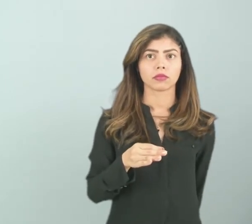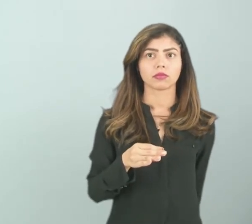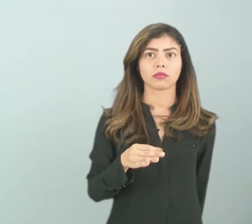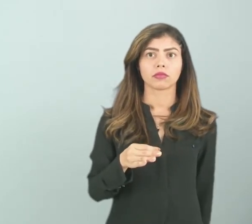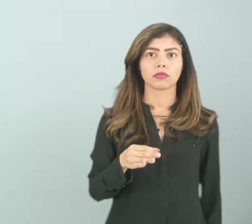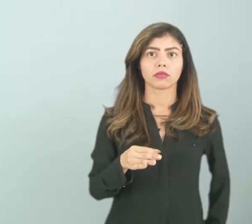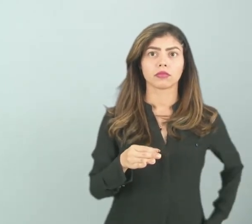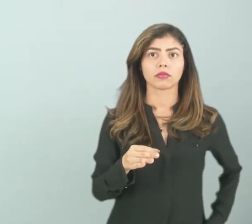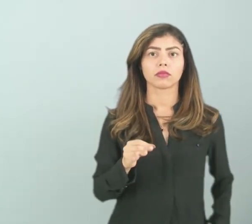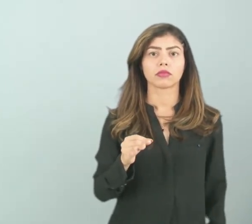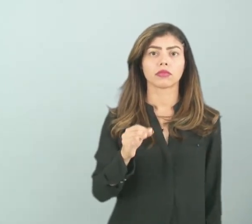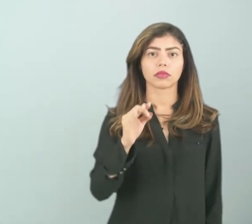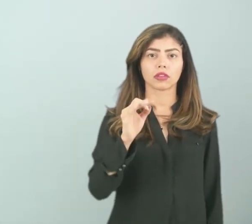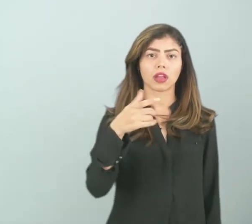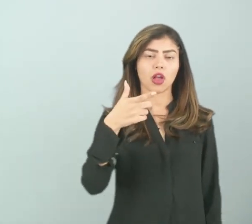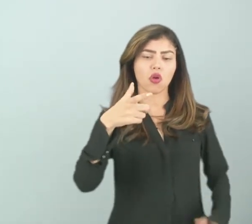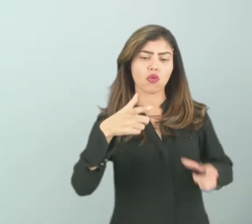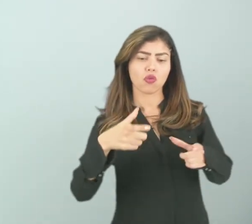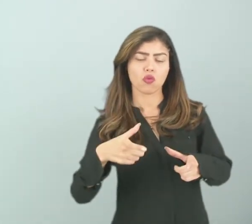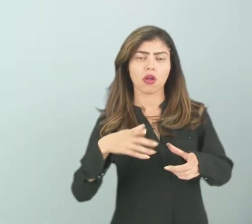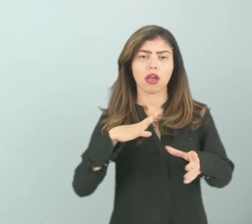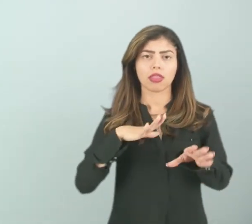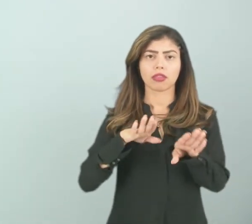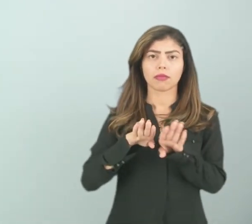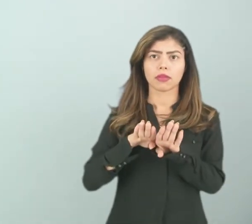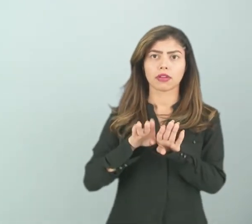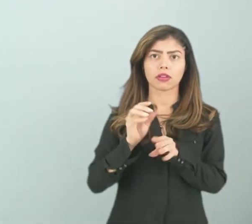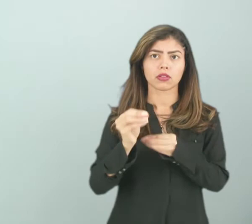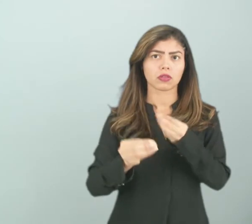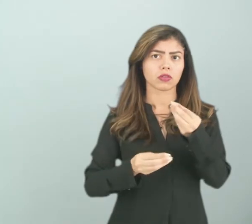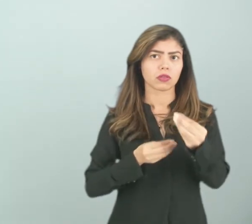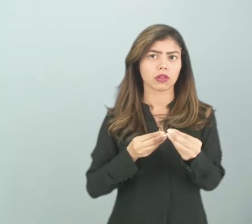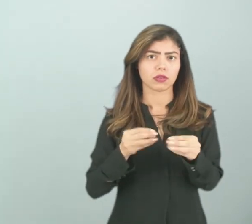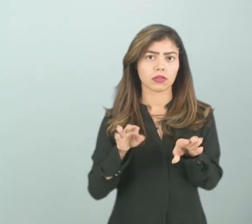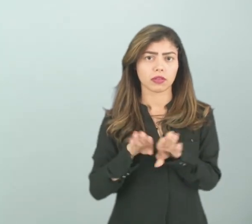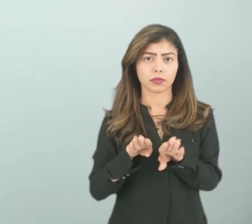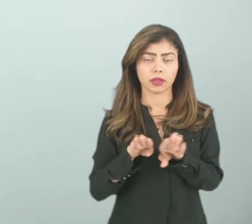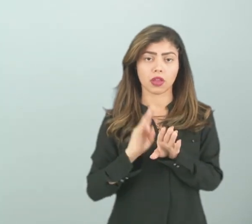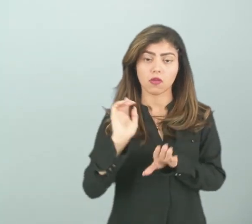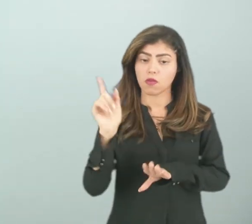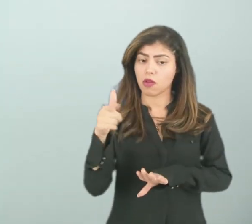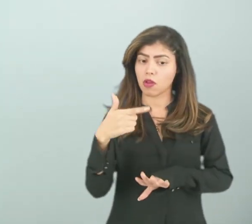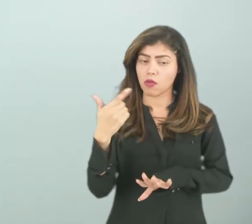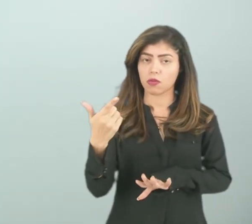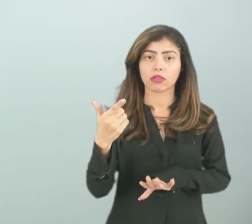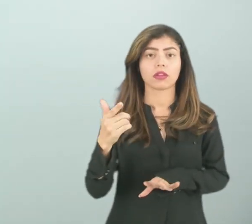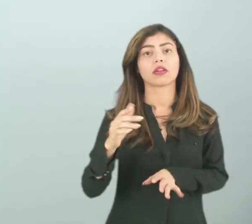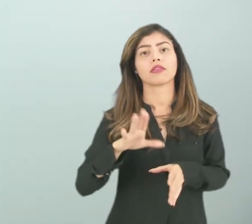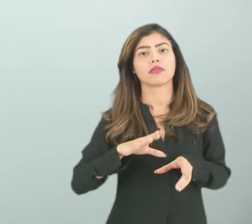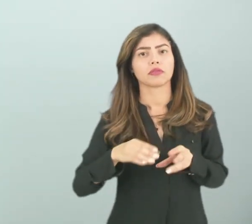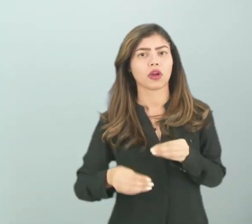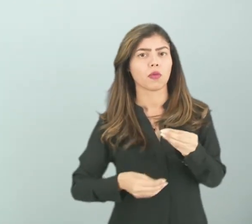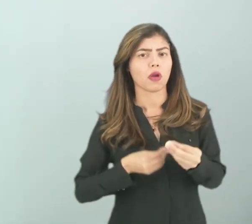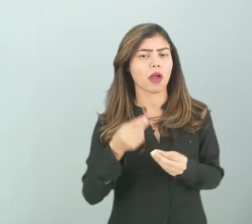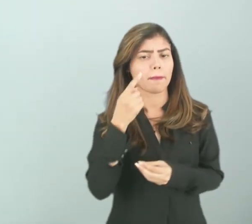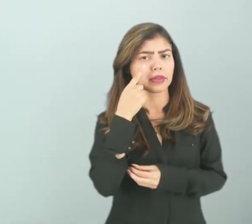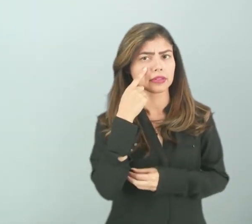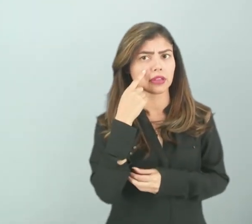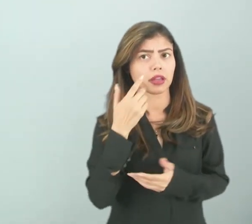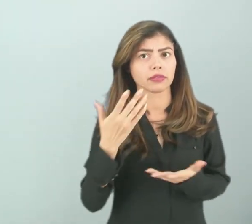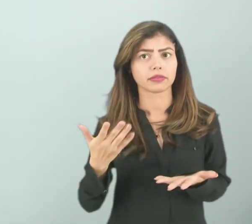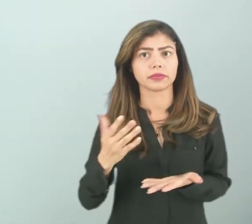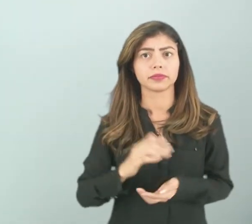né, maneira de nos localizarmos. Mas nós também podemos ter uma outra forma. Observe comigo aqui